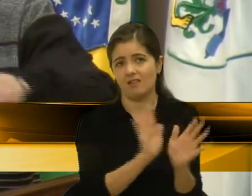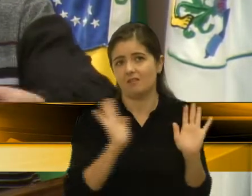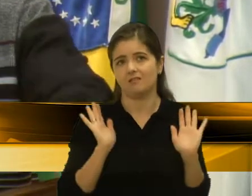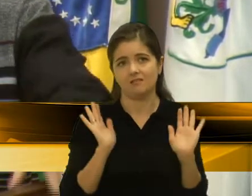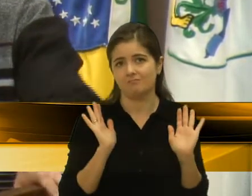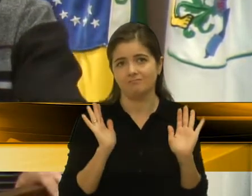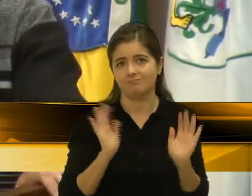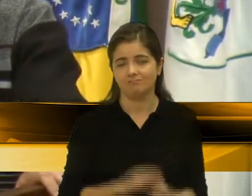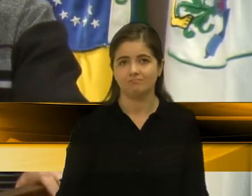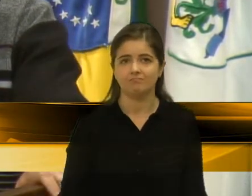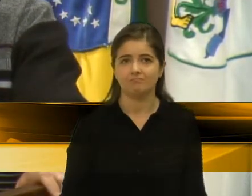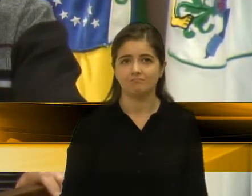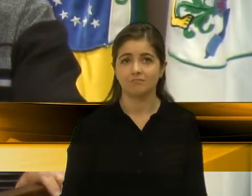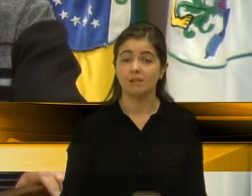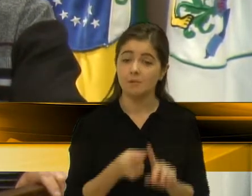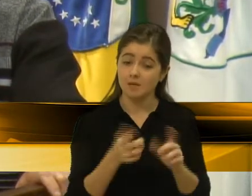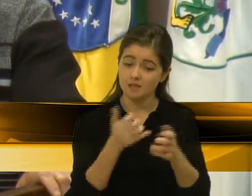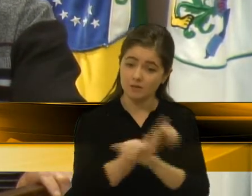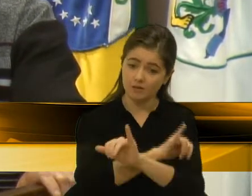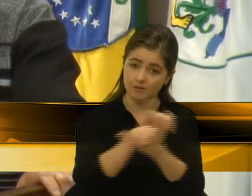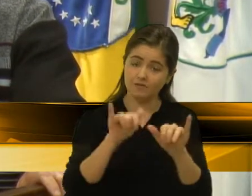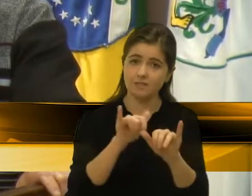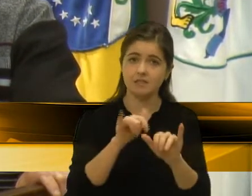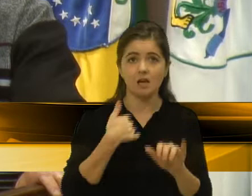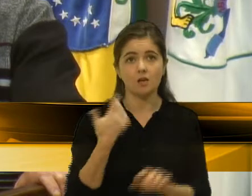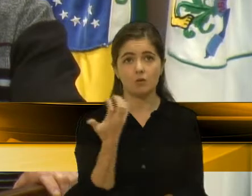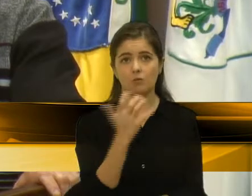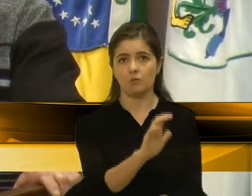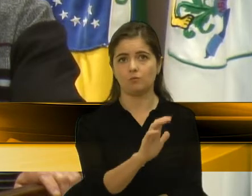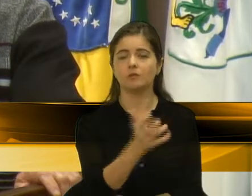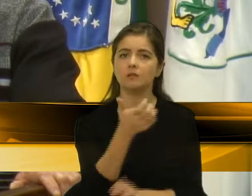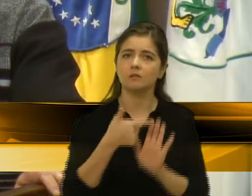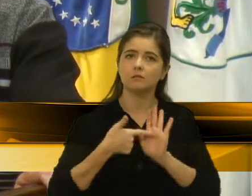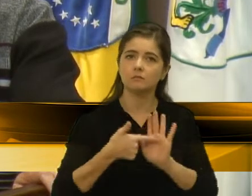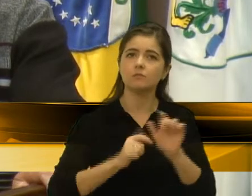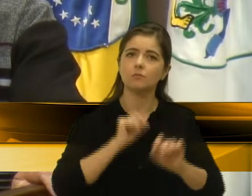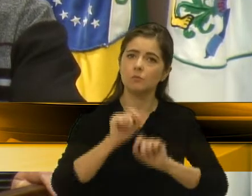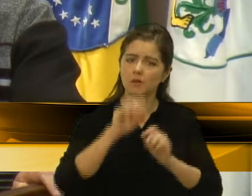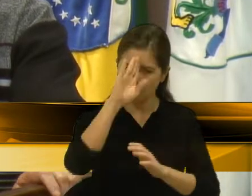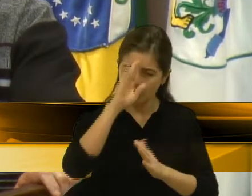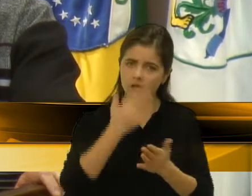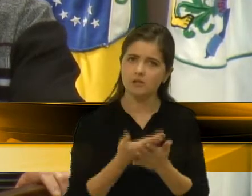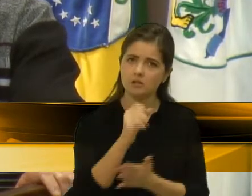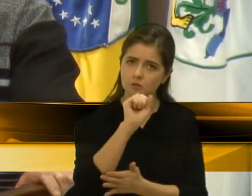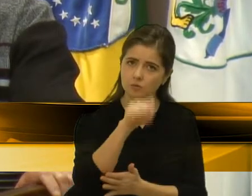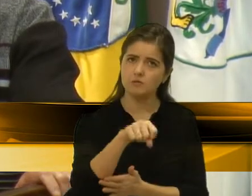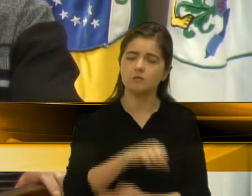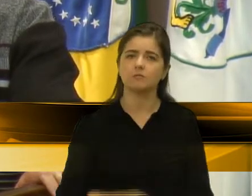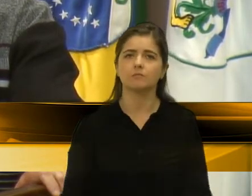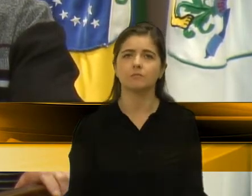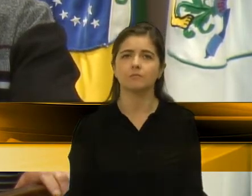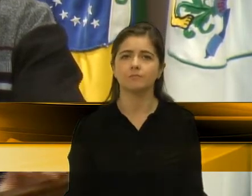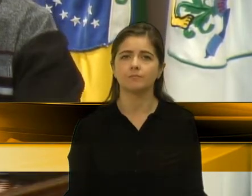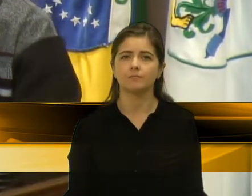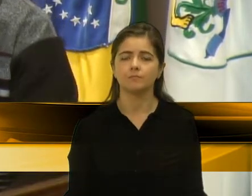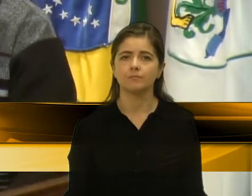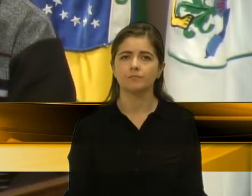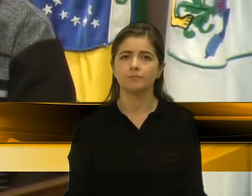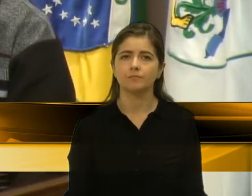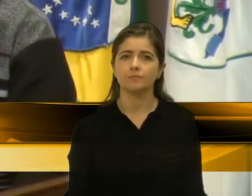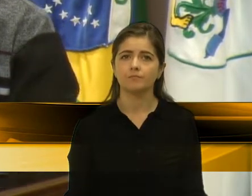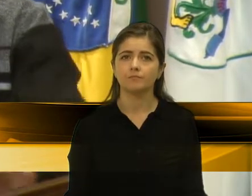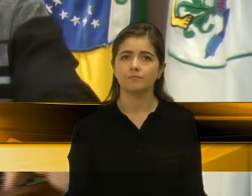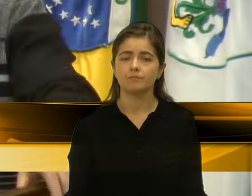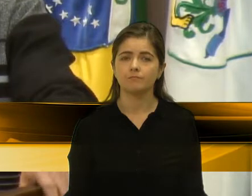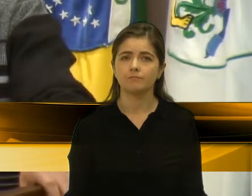vamos mostrar a posição que nós somos contra, nós vamos mostrar aqui, acredito eu, que somos contra esse tipo de atitude. Então, fica aqui a